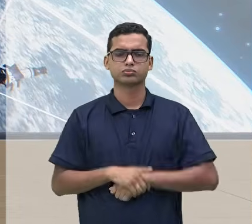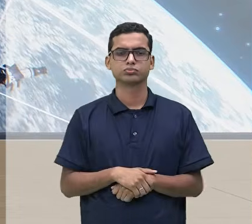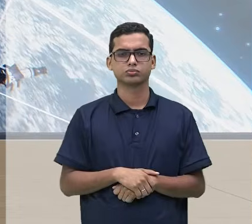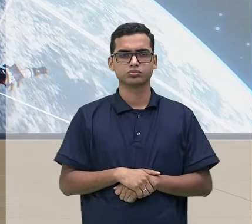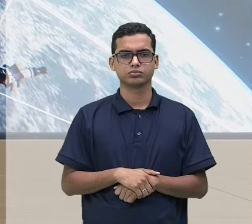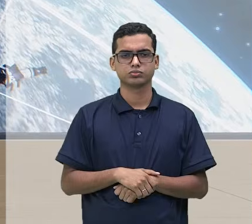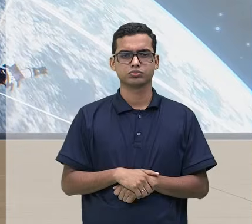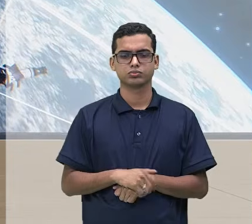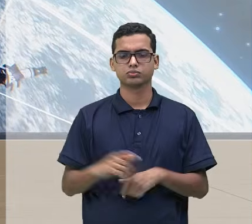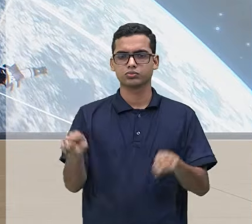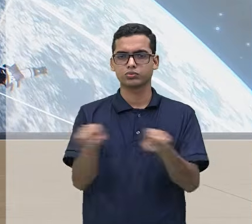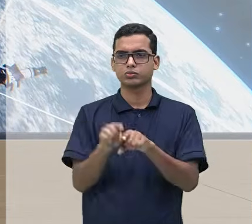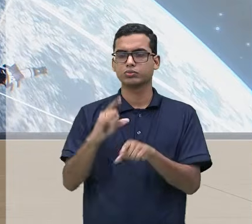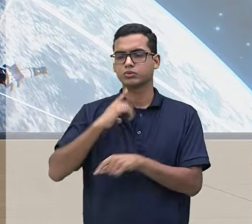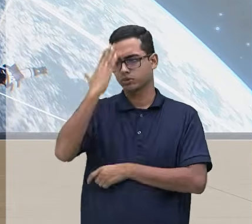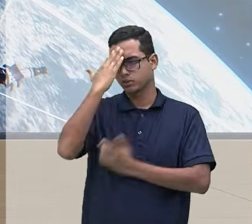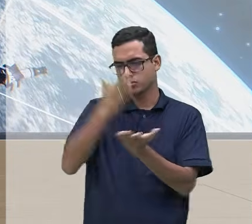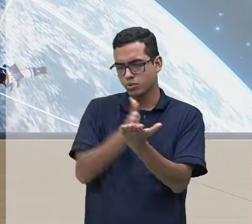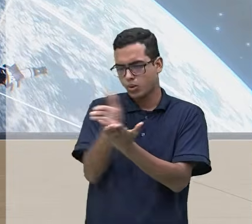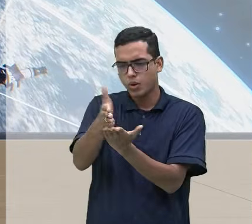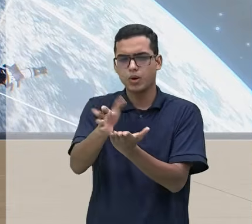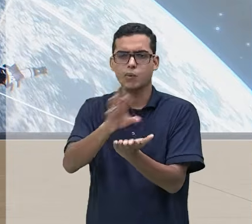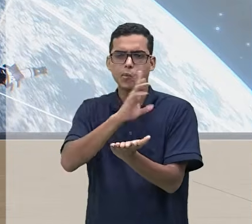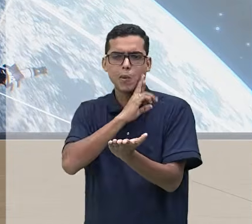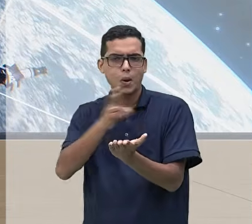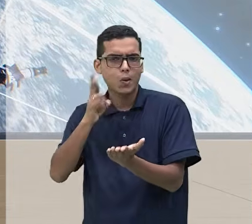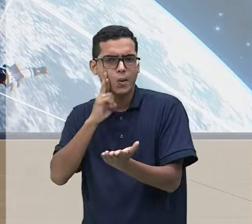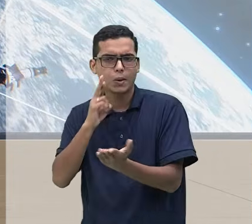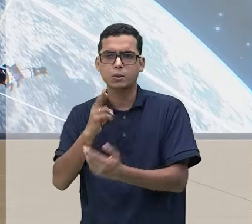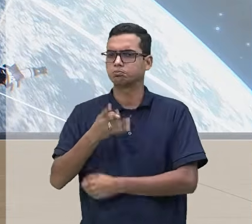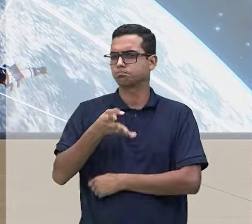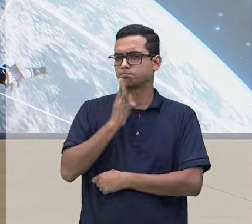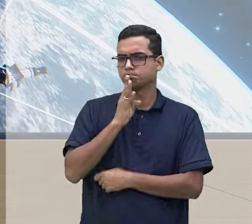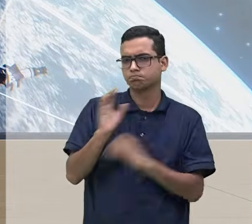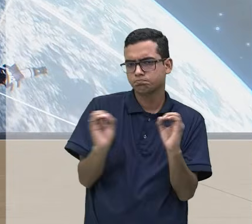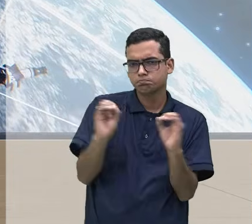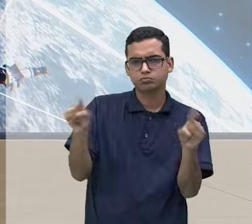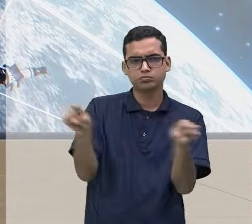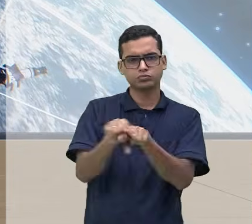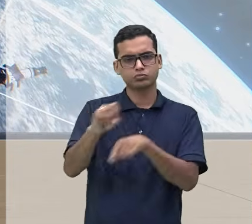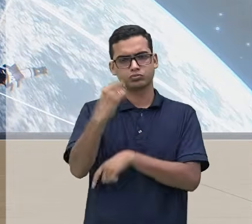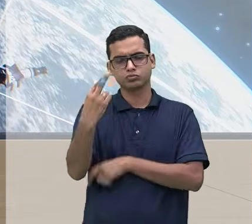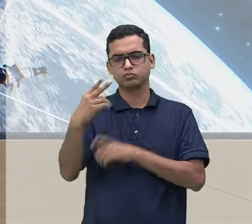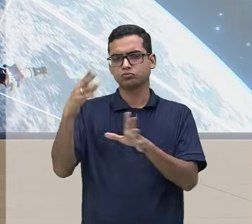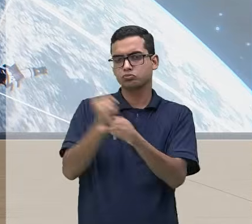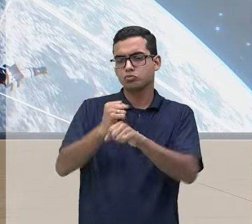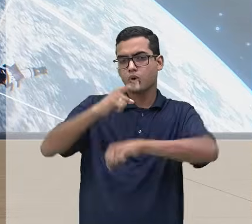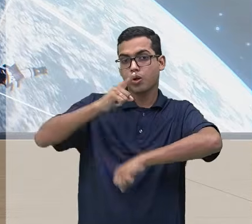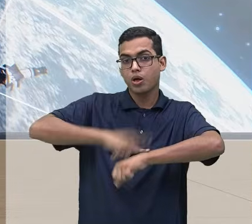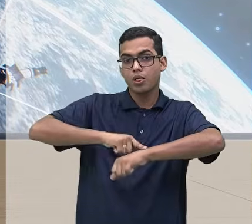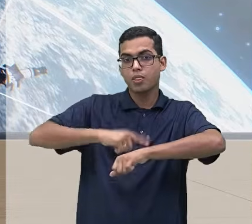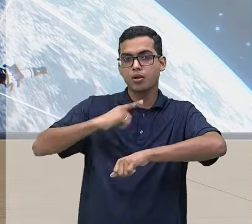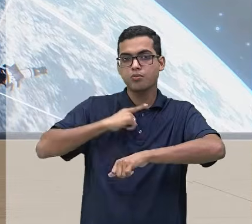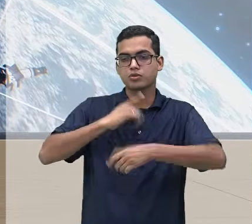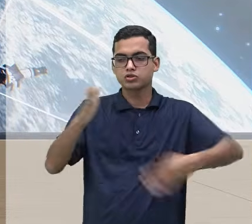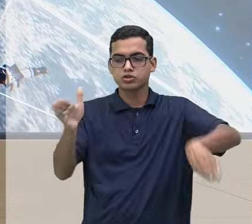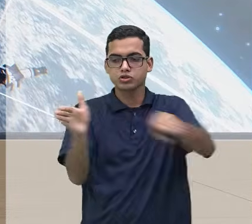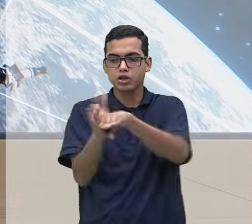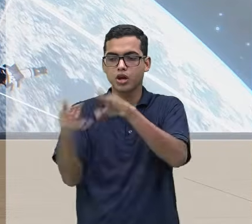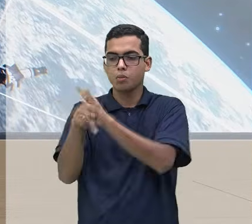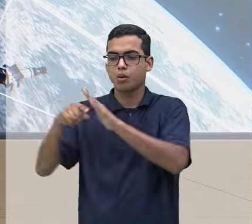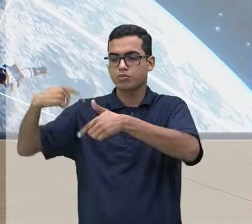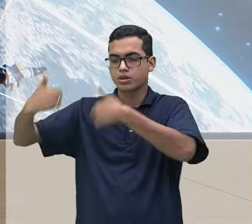um restaurante desconhecido, ou até mesmo ali para calcular o tempo de chegada ao trabalho. Então, o GPS